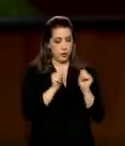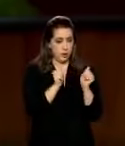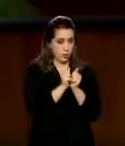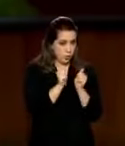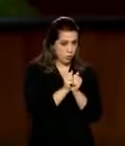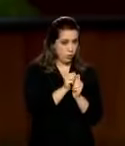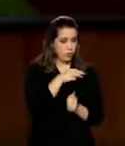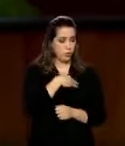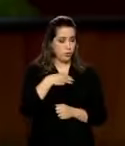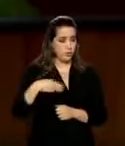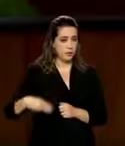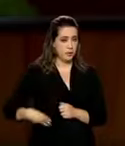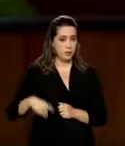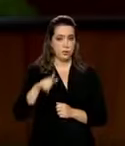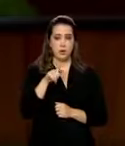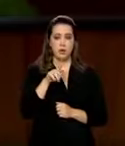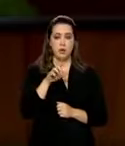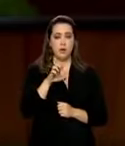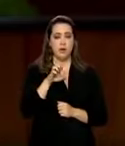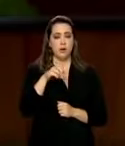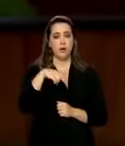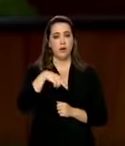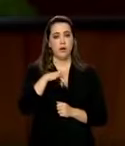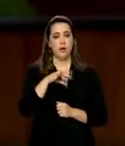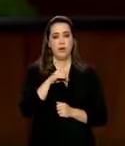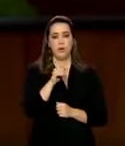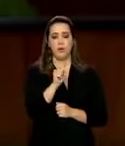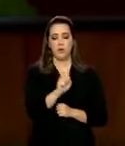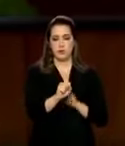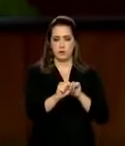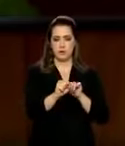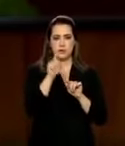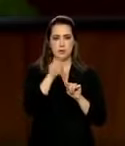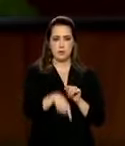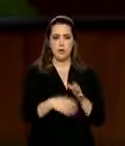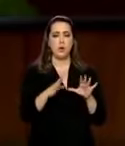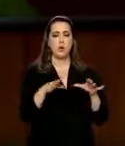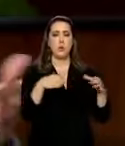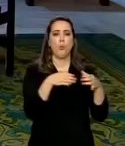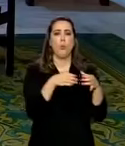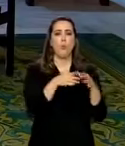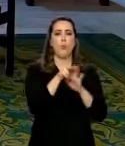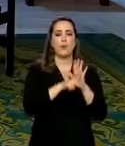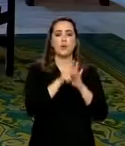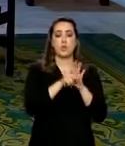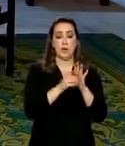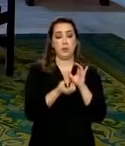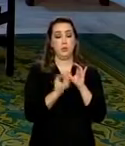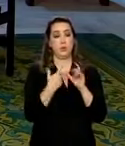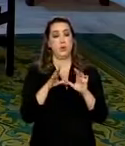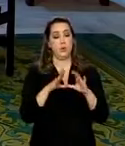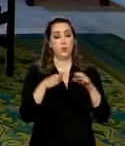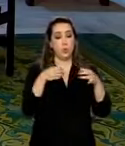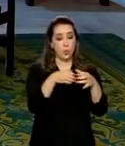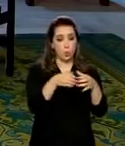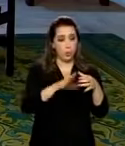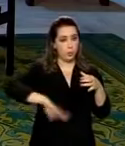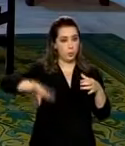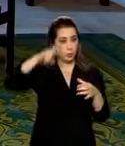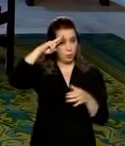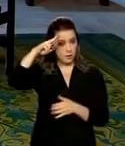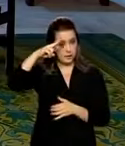Pires Gonçalves. Projeto Calha Norte. Era colocar pelotões de fronteira, né, na fronteira, obviamente, do Exército